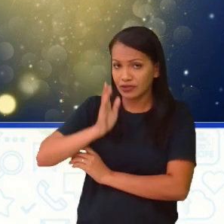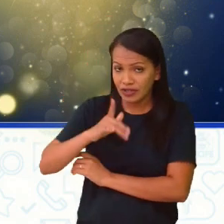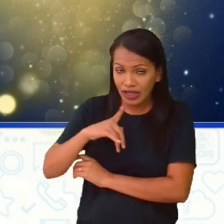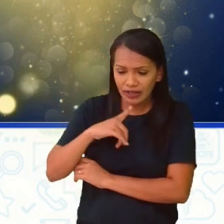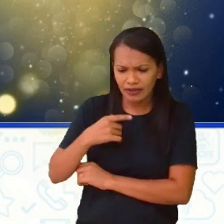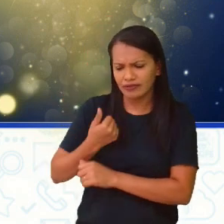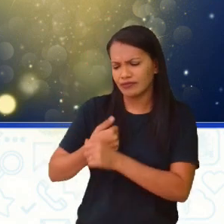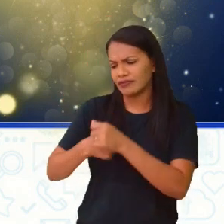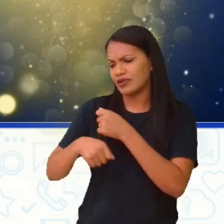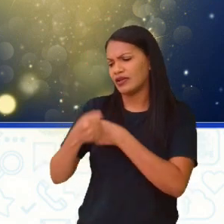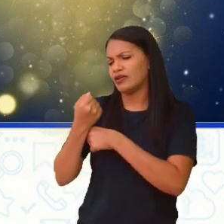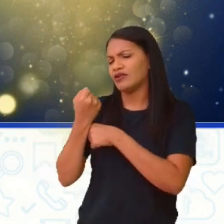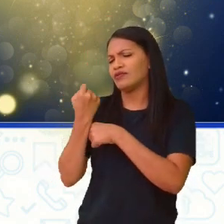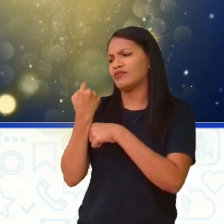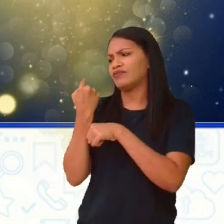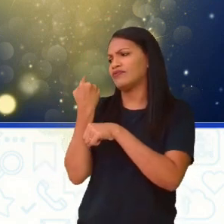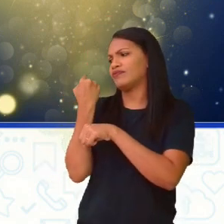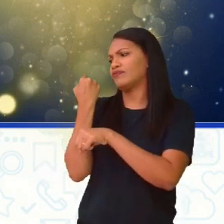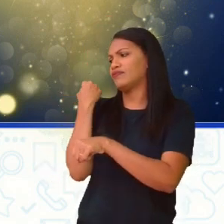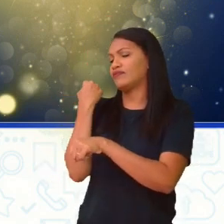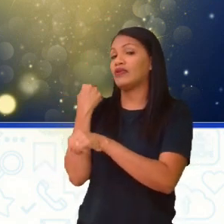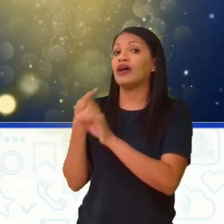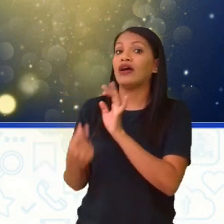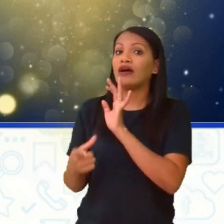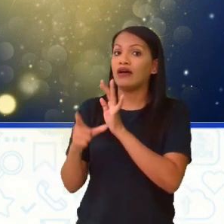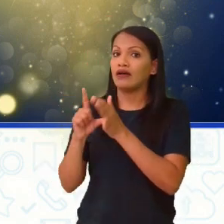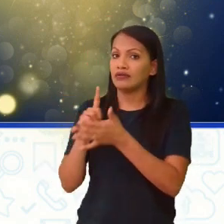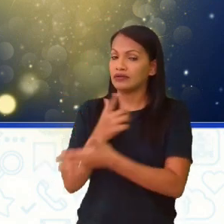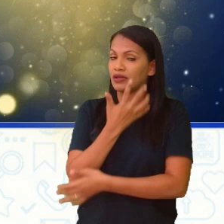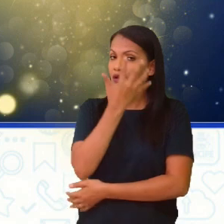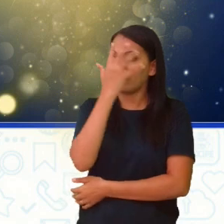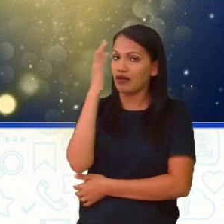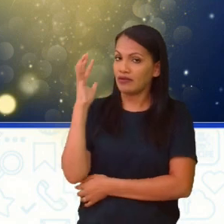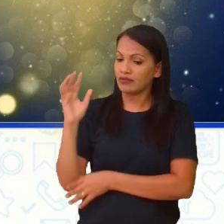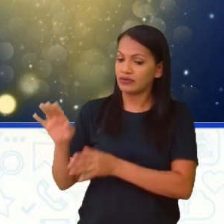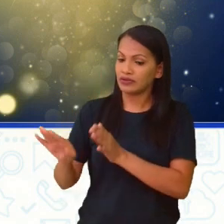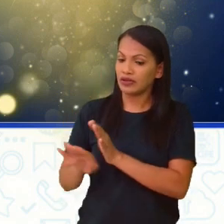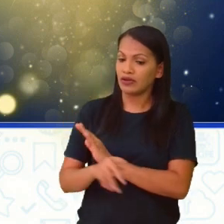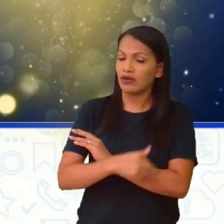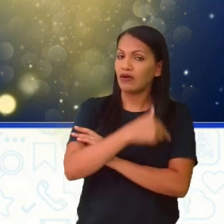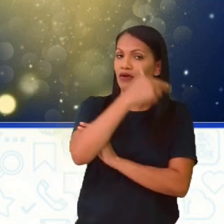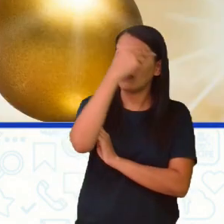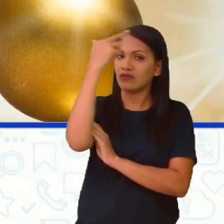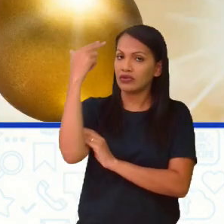ó, um vestígio muito antes da árvore chegar ao Natal cristão.